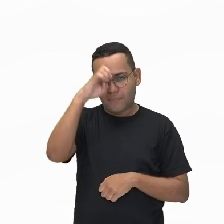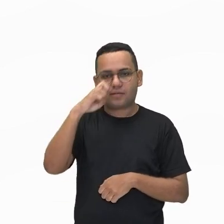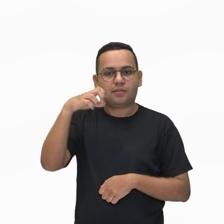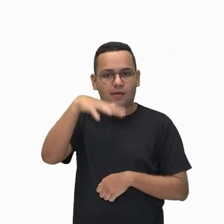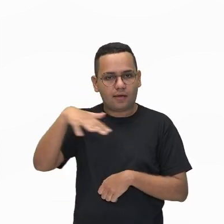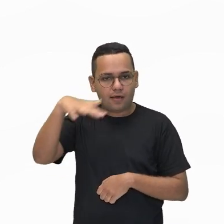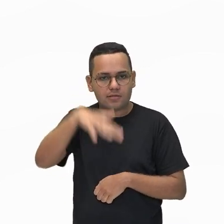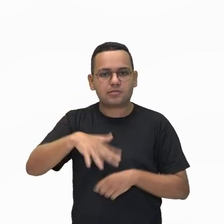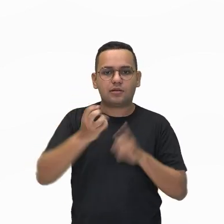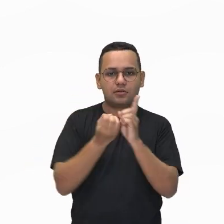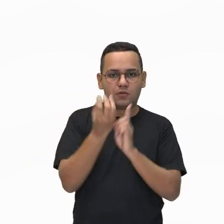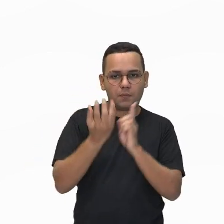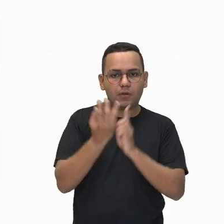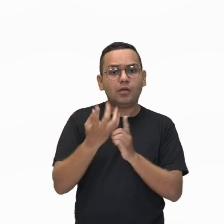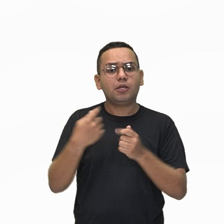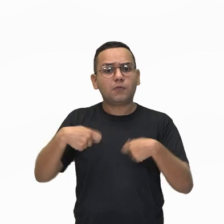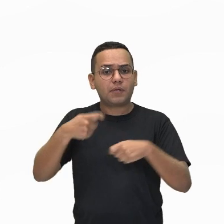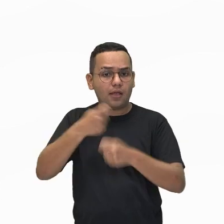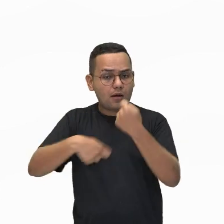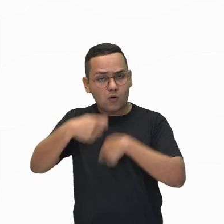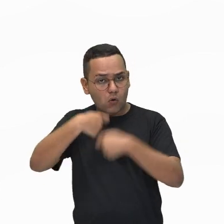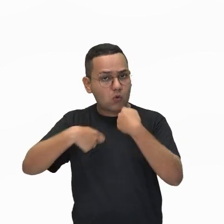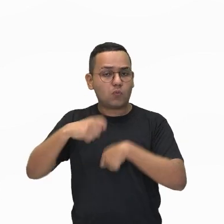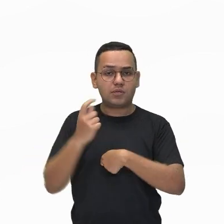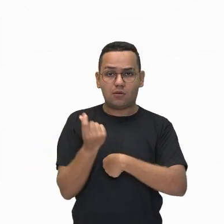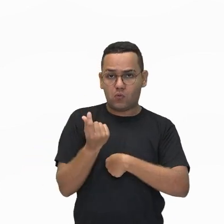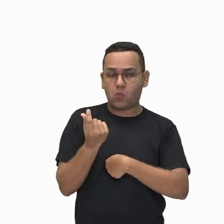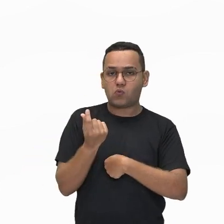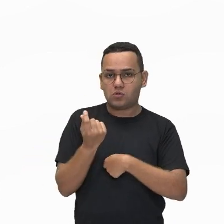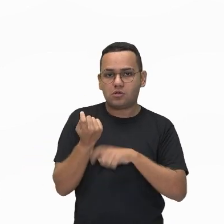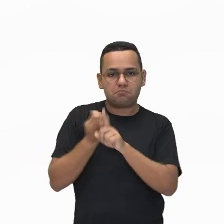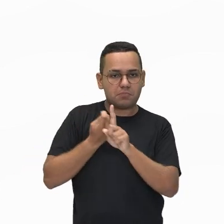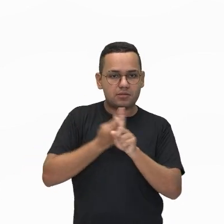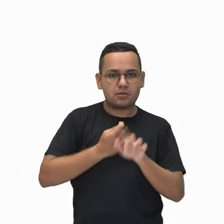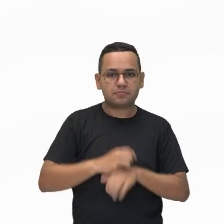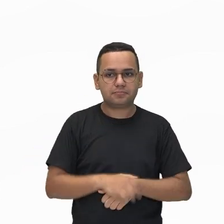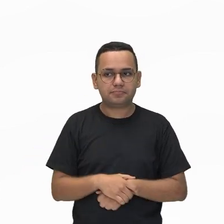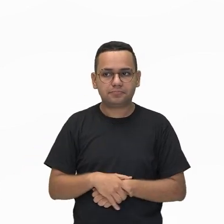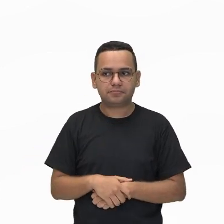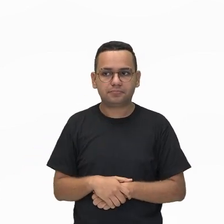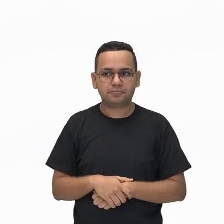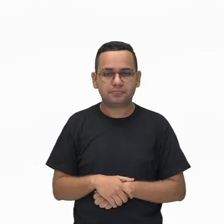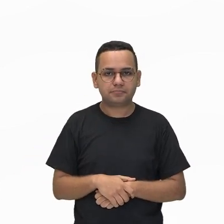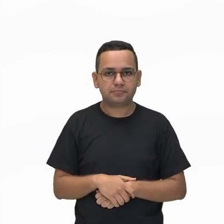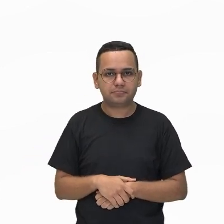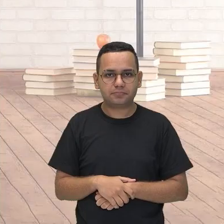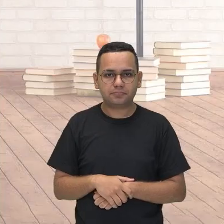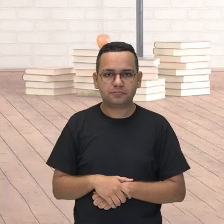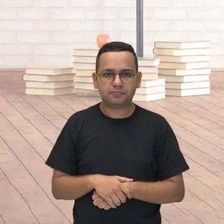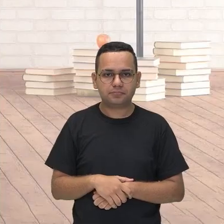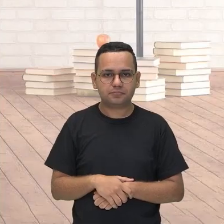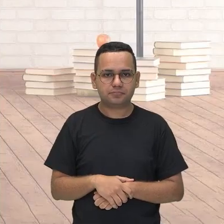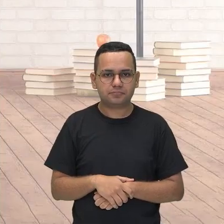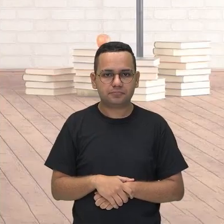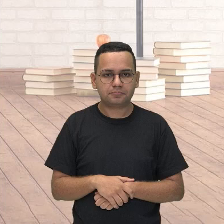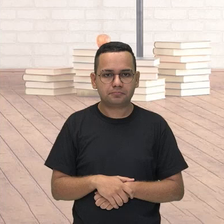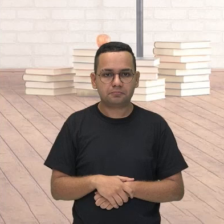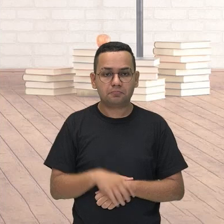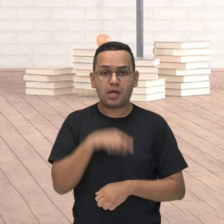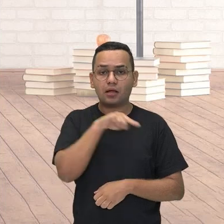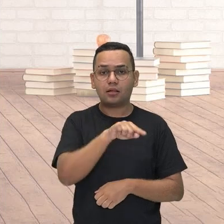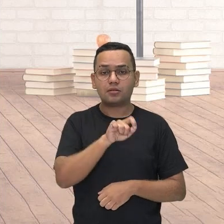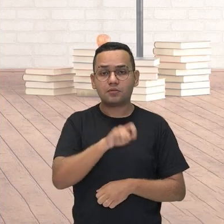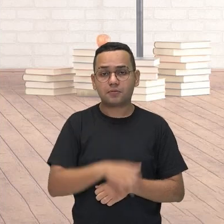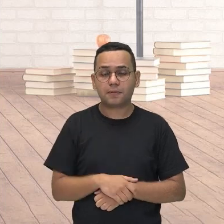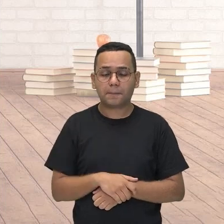de dinheiro mensalmente. Tá, eu quero abrir o meu negócio. Então, a minha meta de curto prazo vai ser estudar